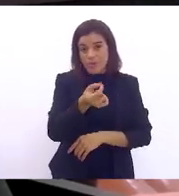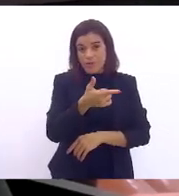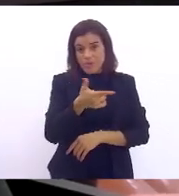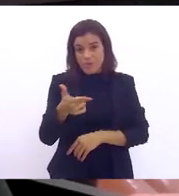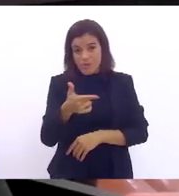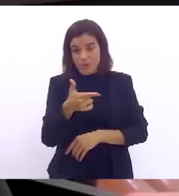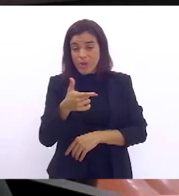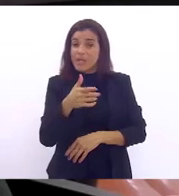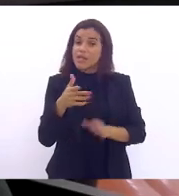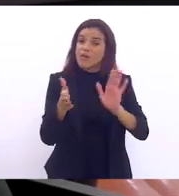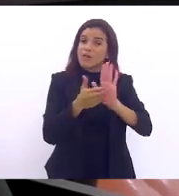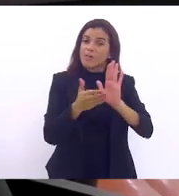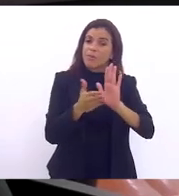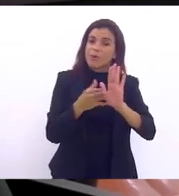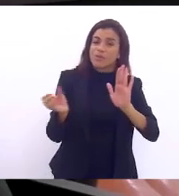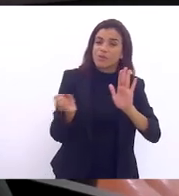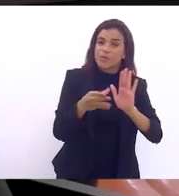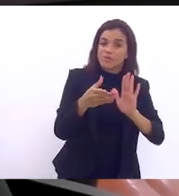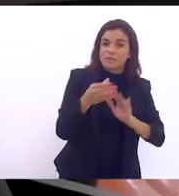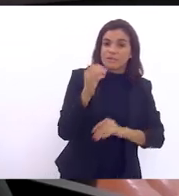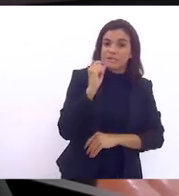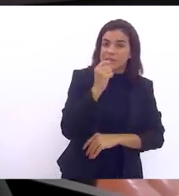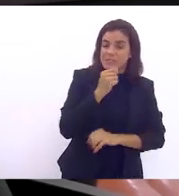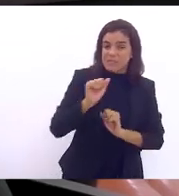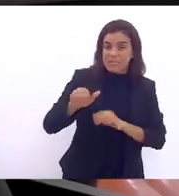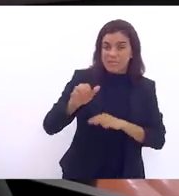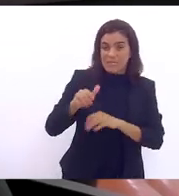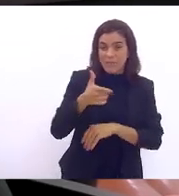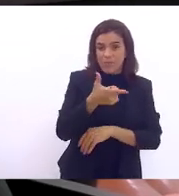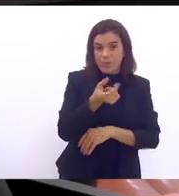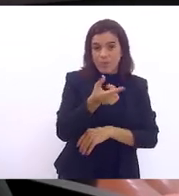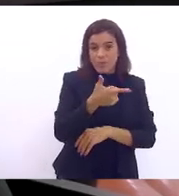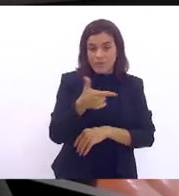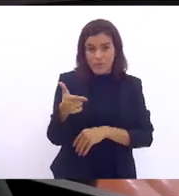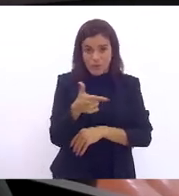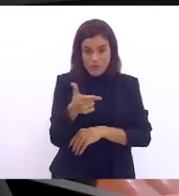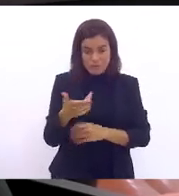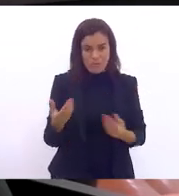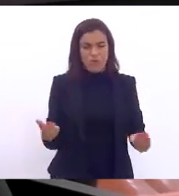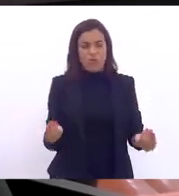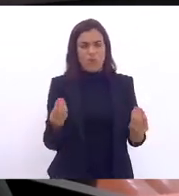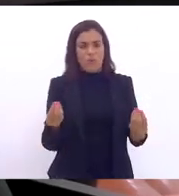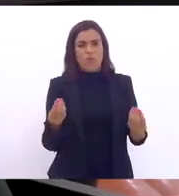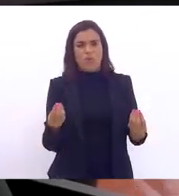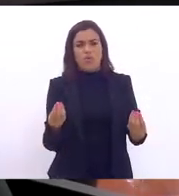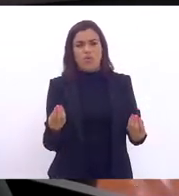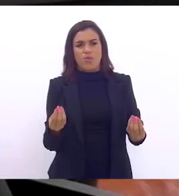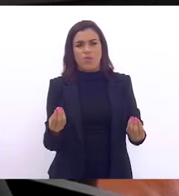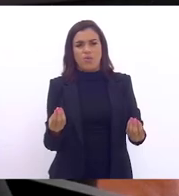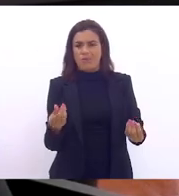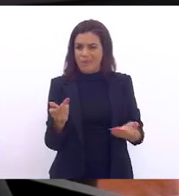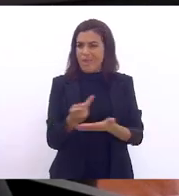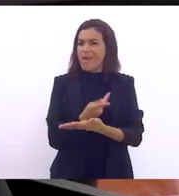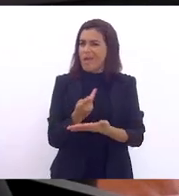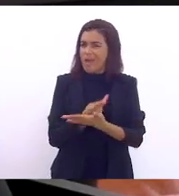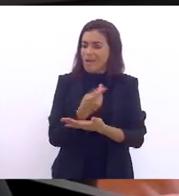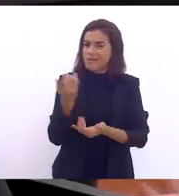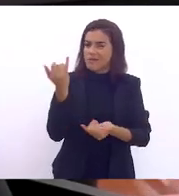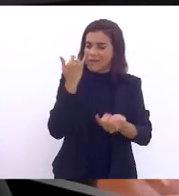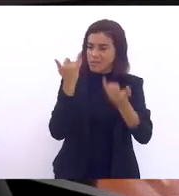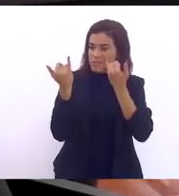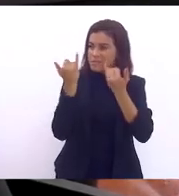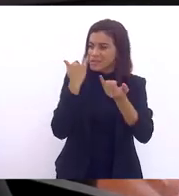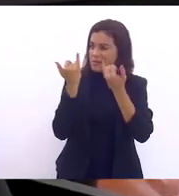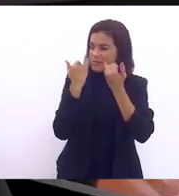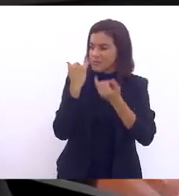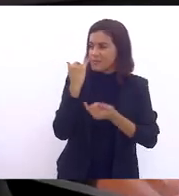setembro de 2022 como Sen aditivo do fold Tá assinado desde fevereiro de 2022 algo errado aí ô